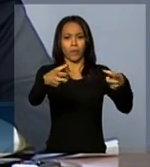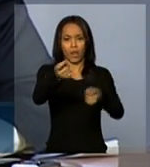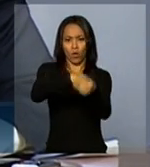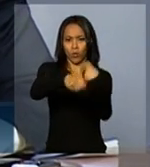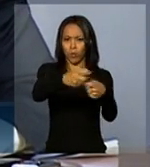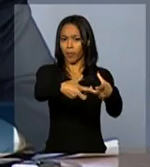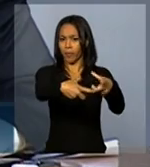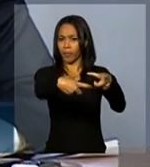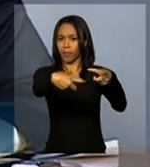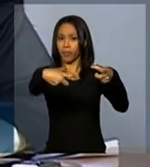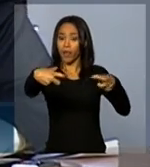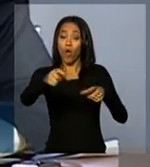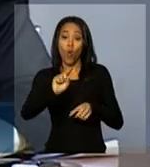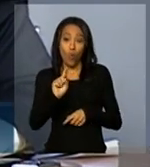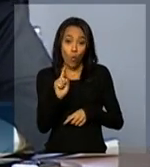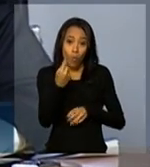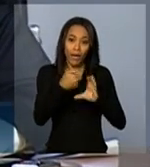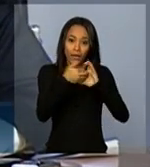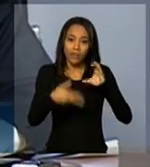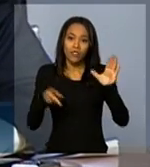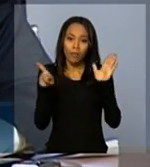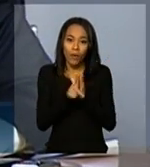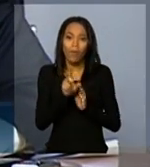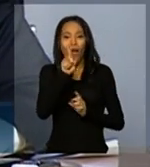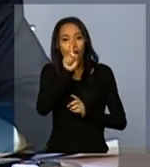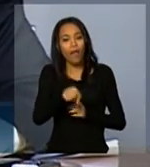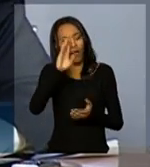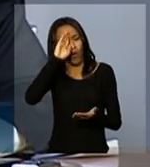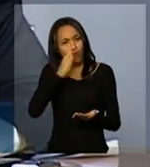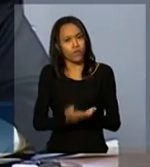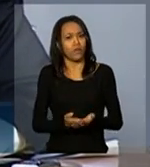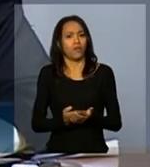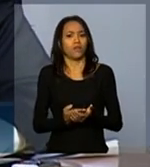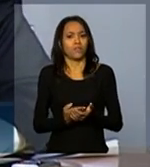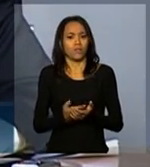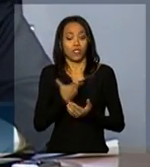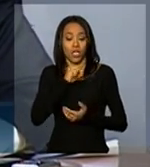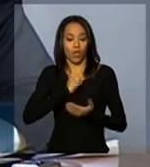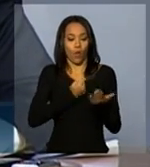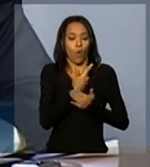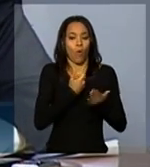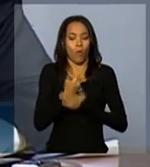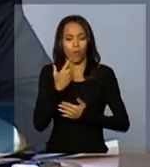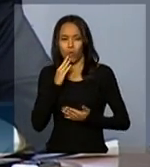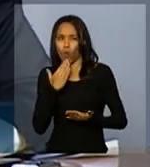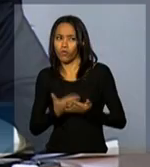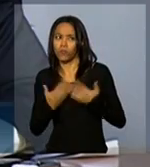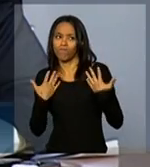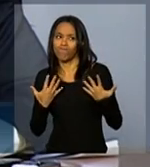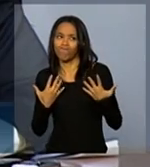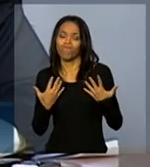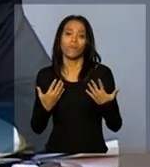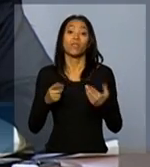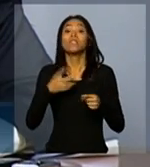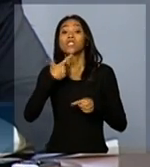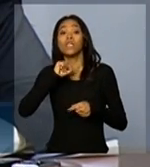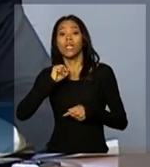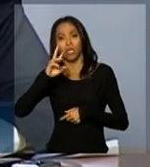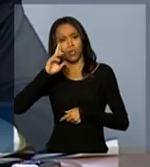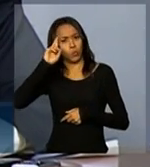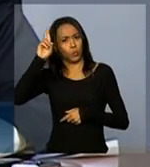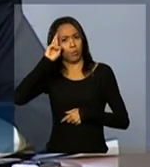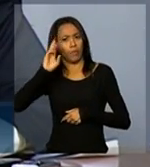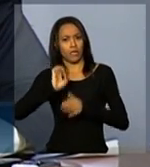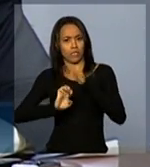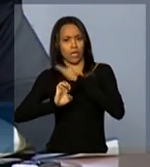um dos aspectos do crescimento é a confiança do consumidor, a confiança do investidor, do empresário,